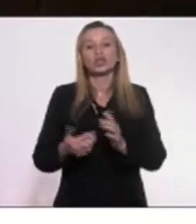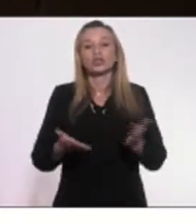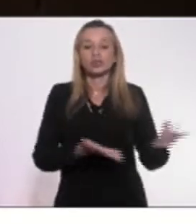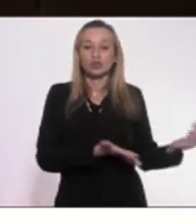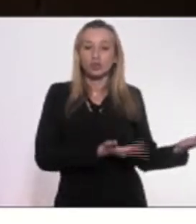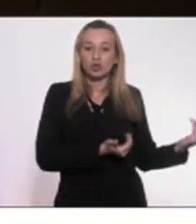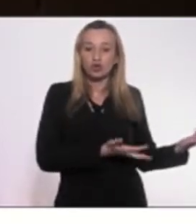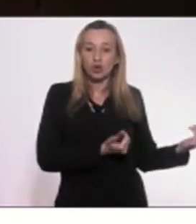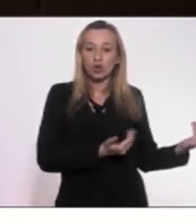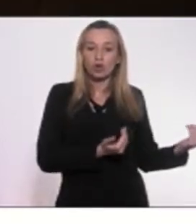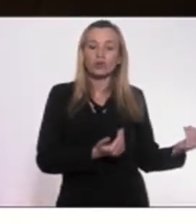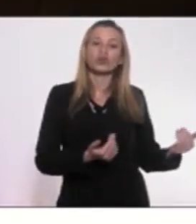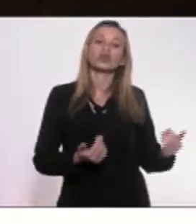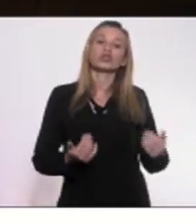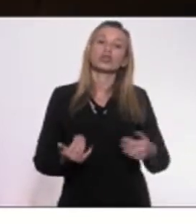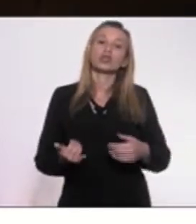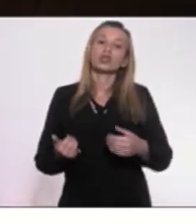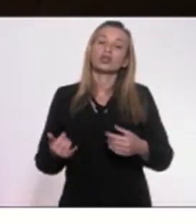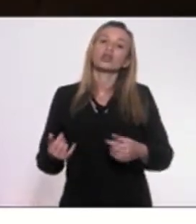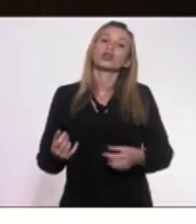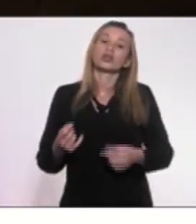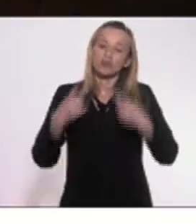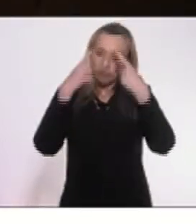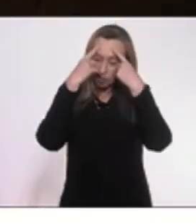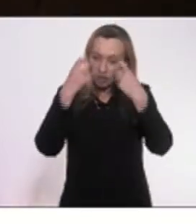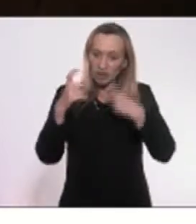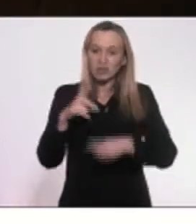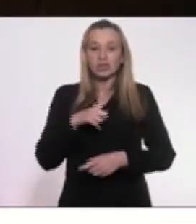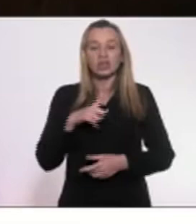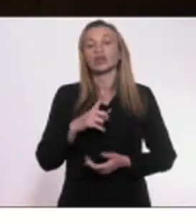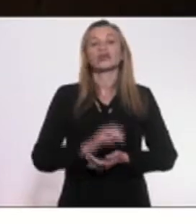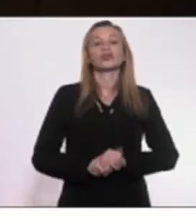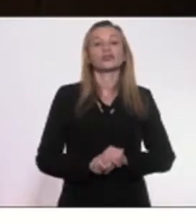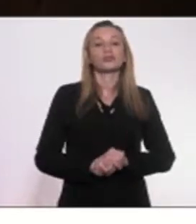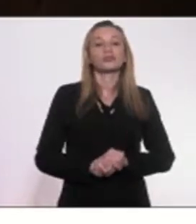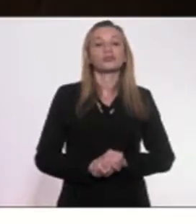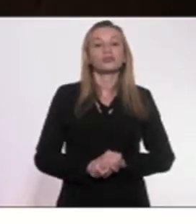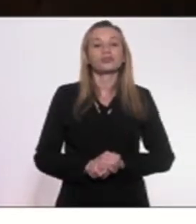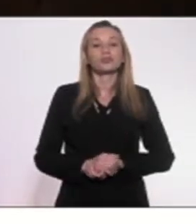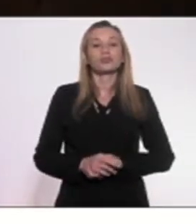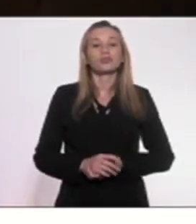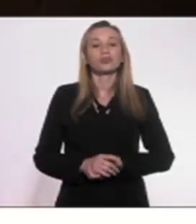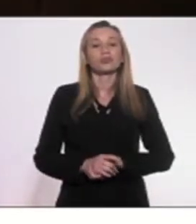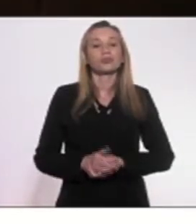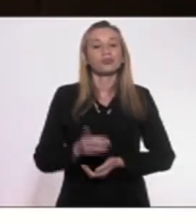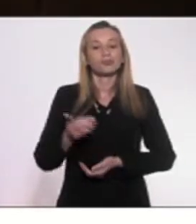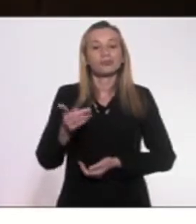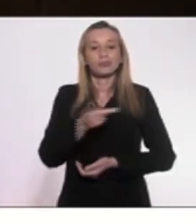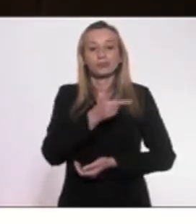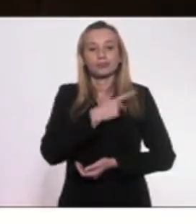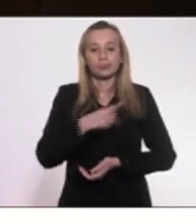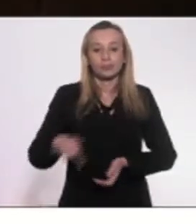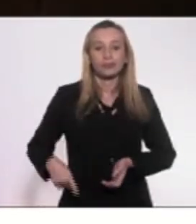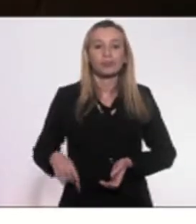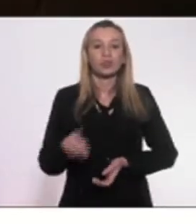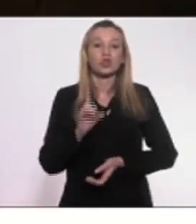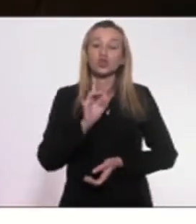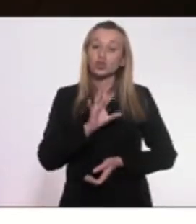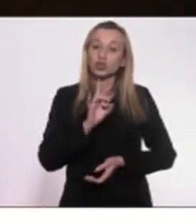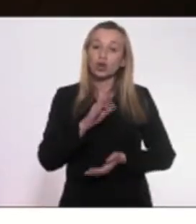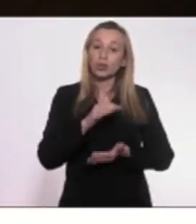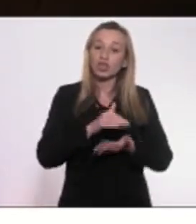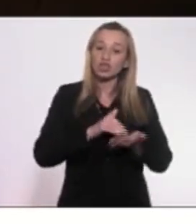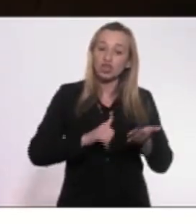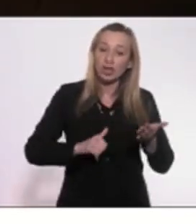jovens vítimas da violência, mulheres vítimas da violência. Ou seja, em síntese, senhora presidente, o intuito era tão somente tirar